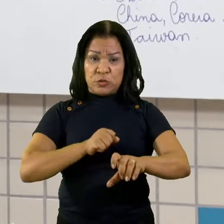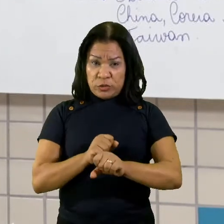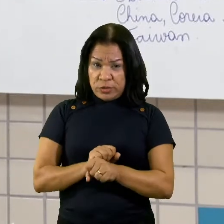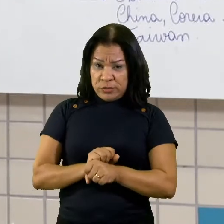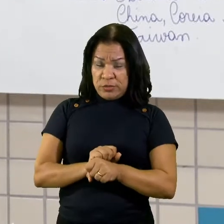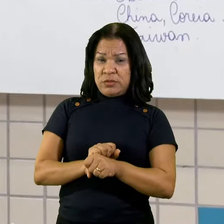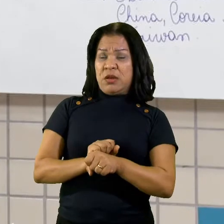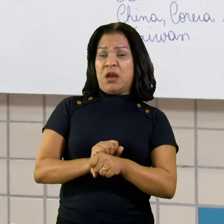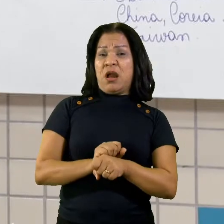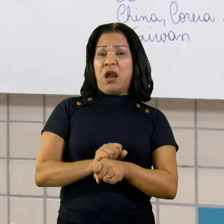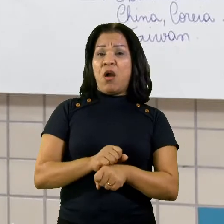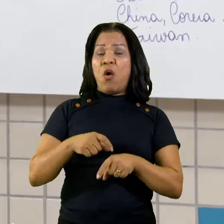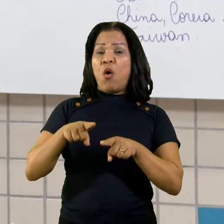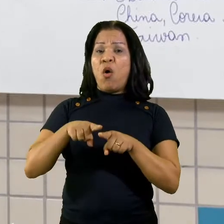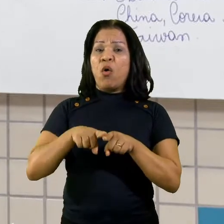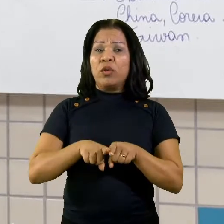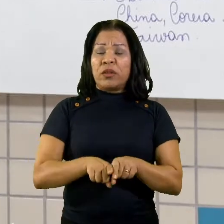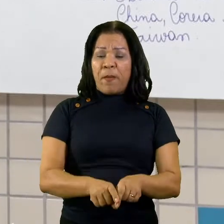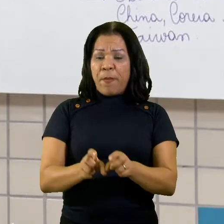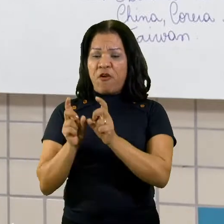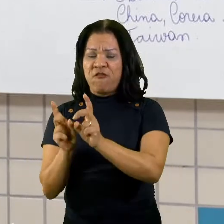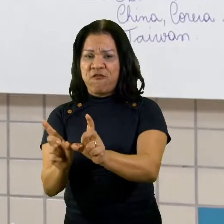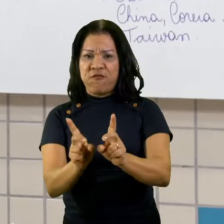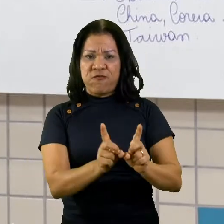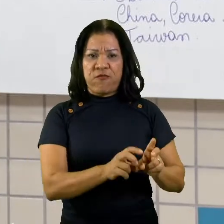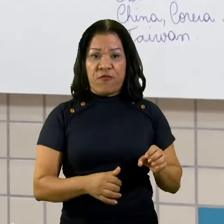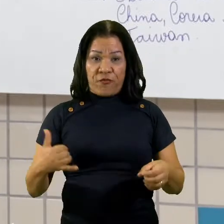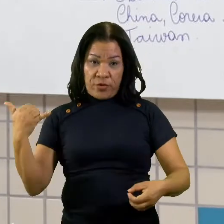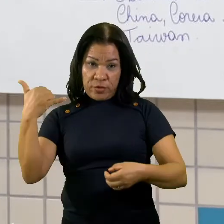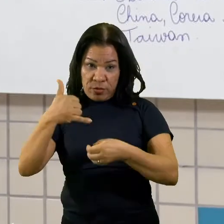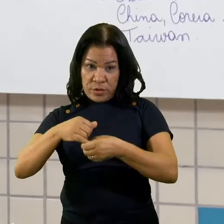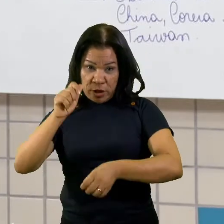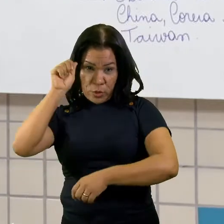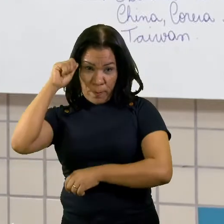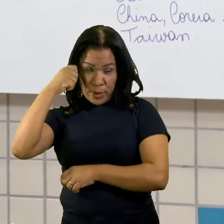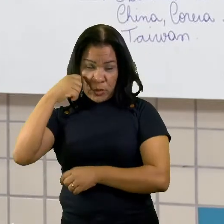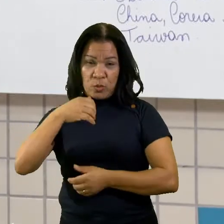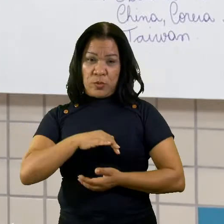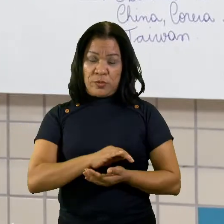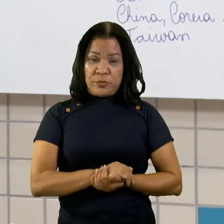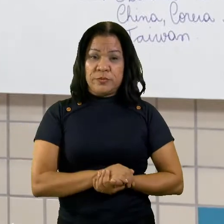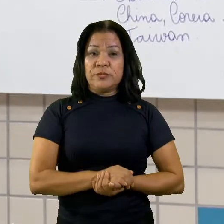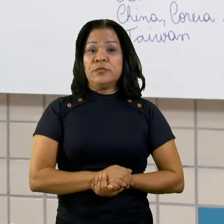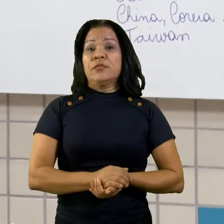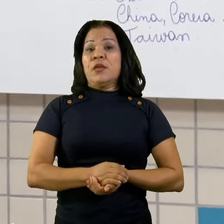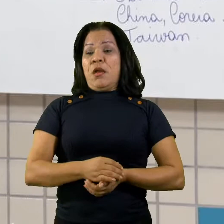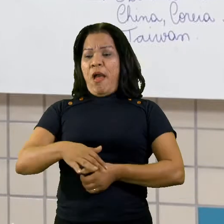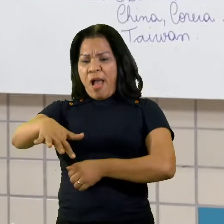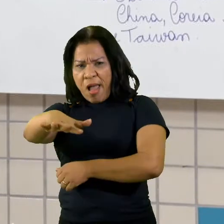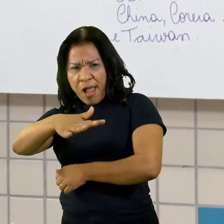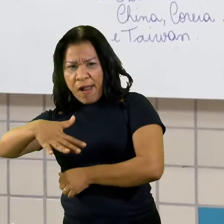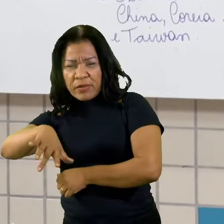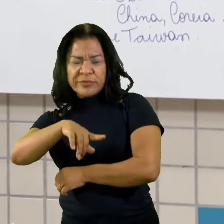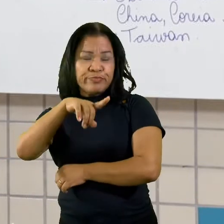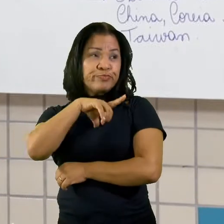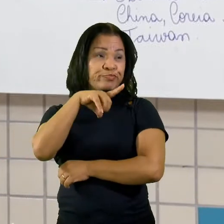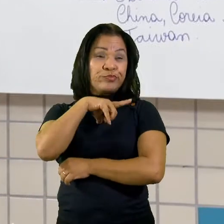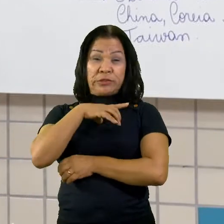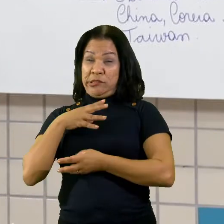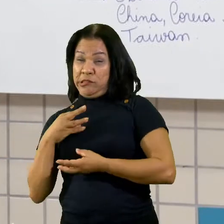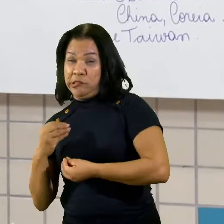a exportação de petróleo. Nós estamos falando da área do globo que mais tem petróleo do